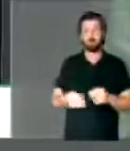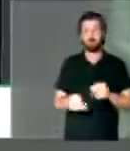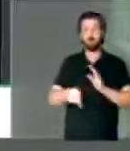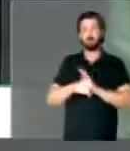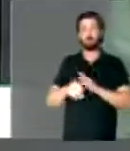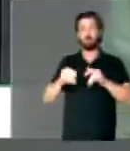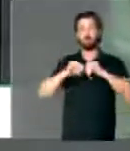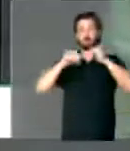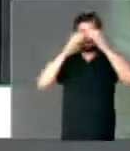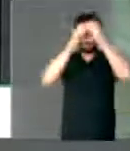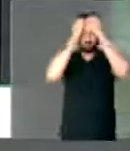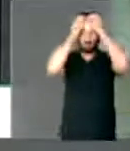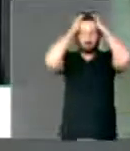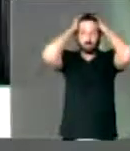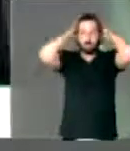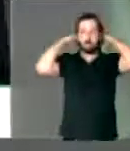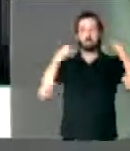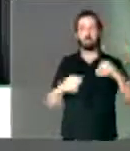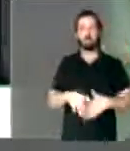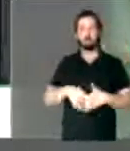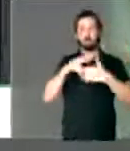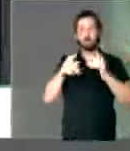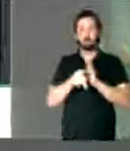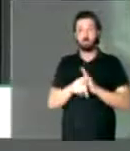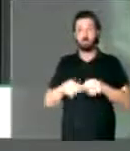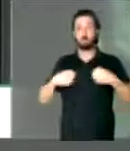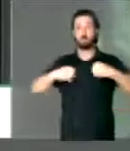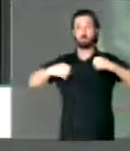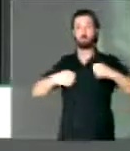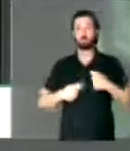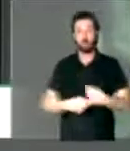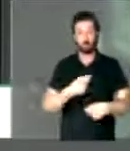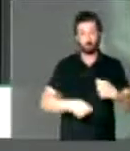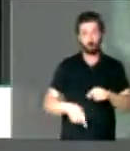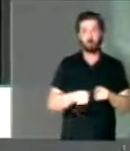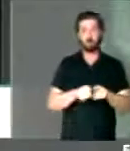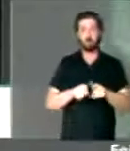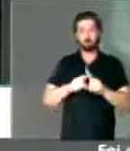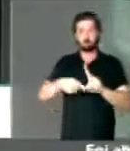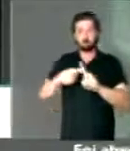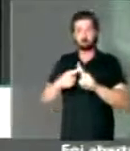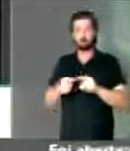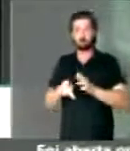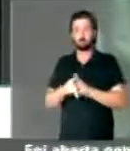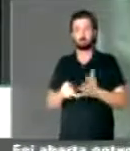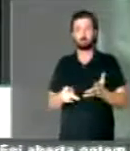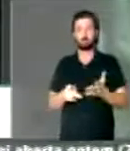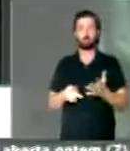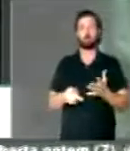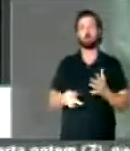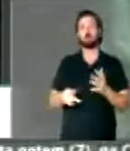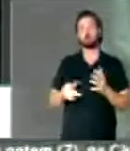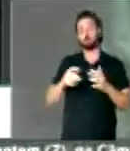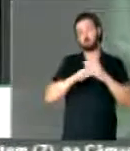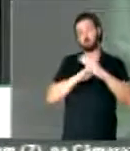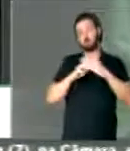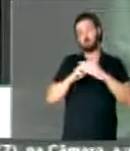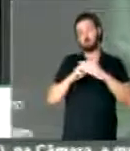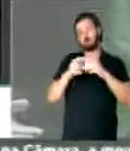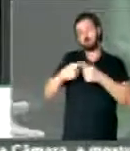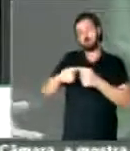beneficiários, representa movimentação econômica e incremento do PIB para os pequenos